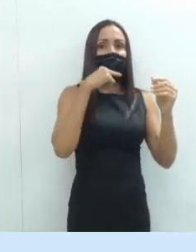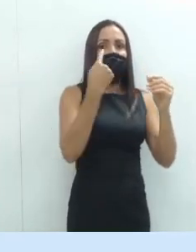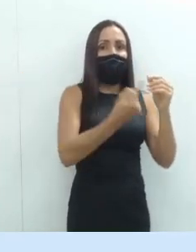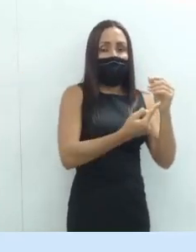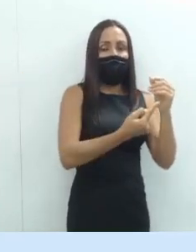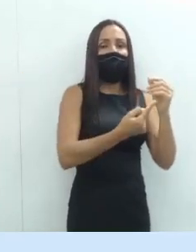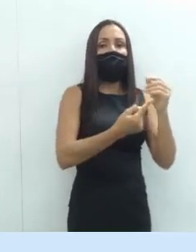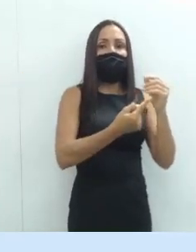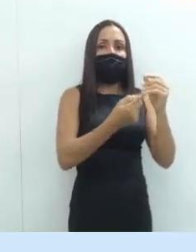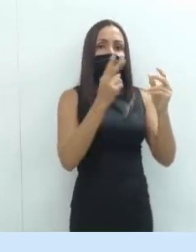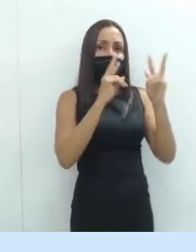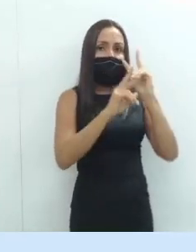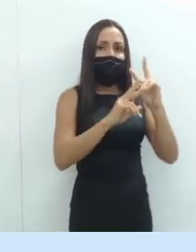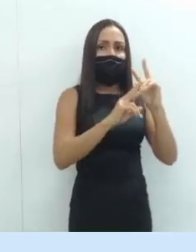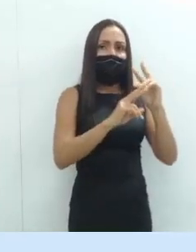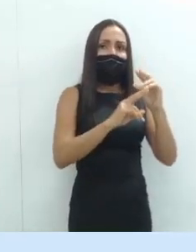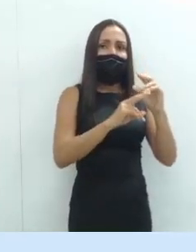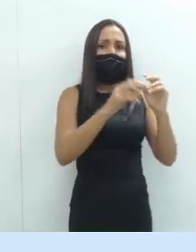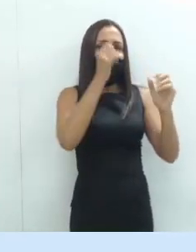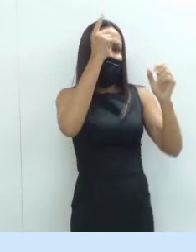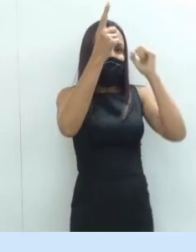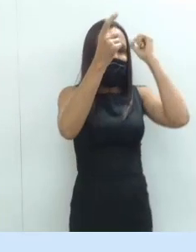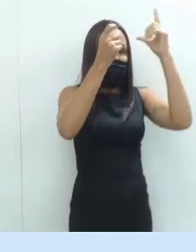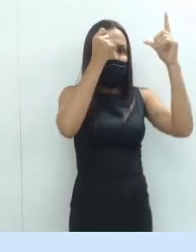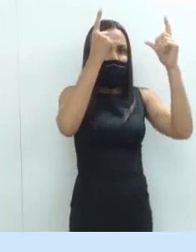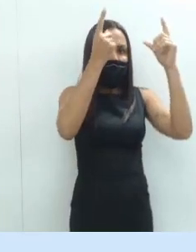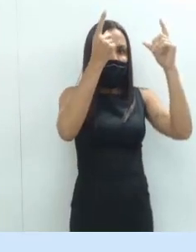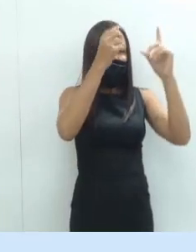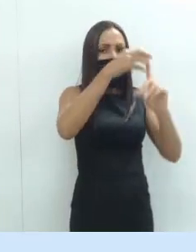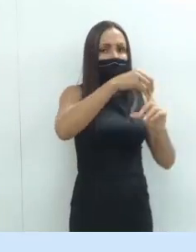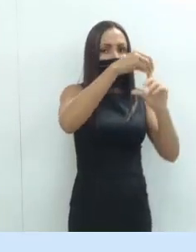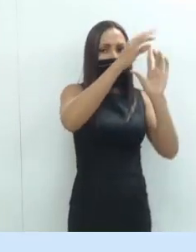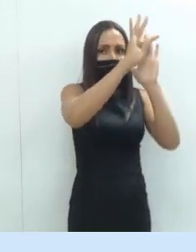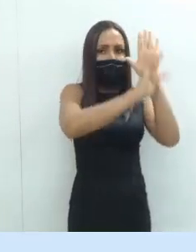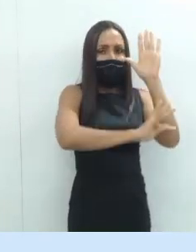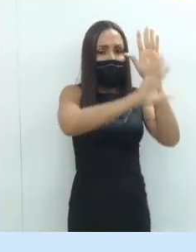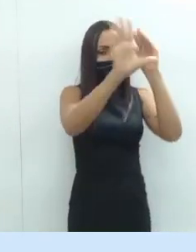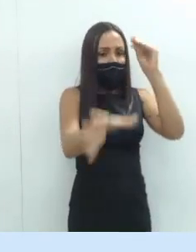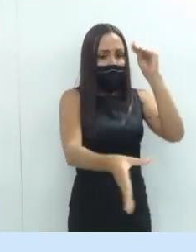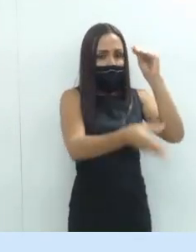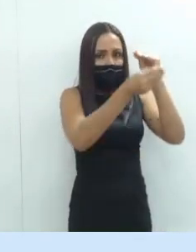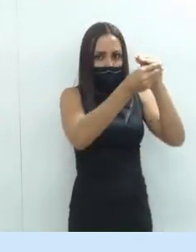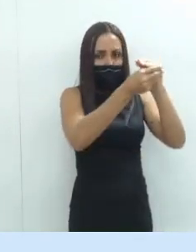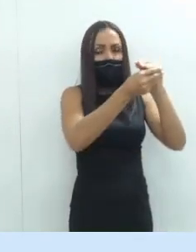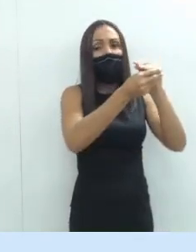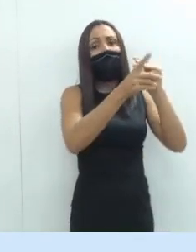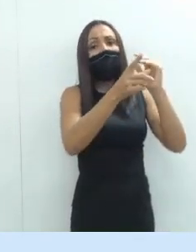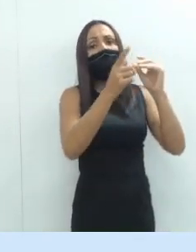síntese. É um apanhado das ideias principais do texto, né? De forma que você